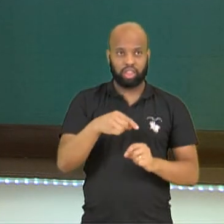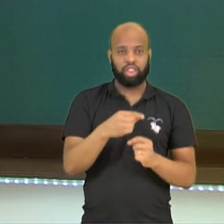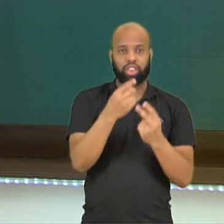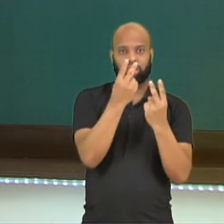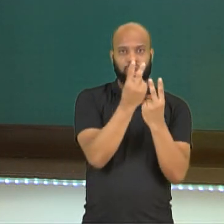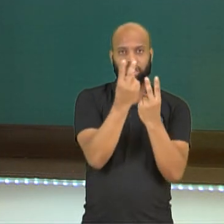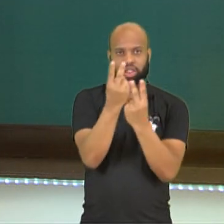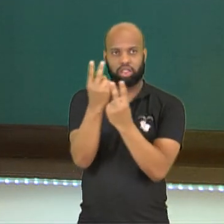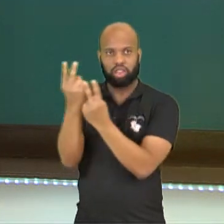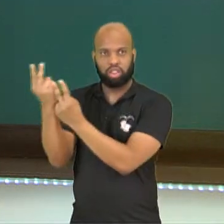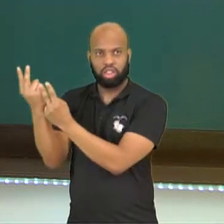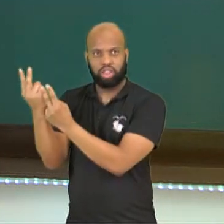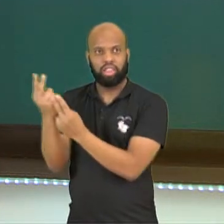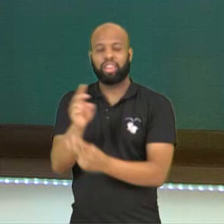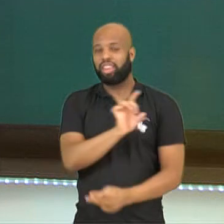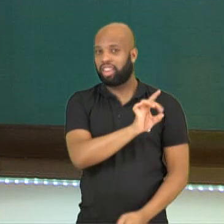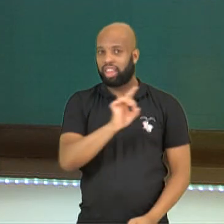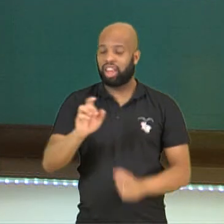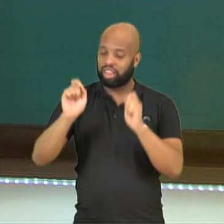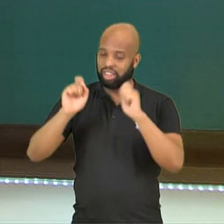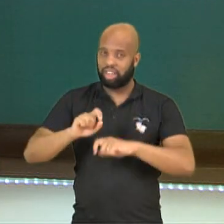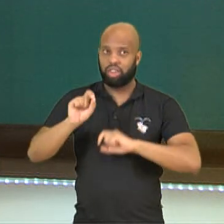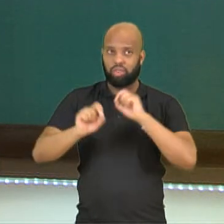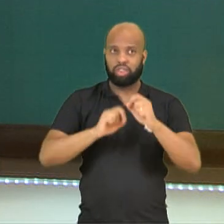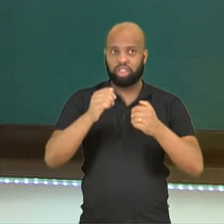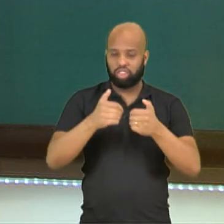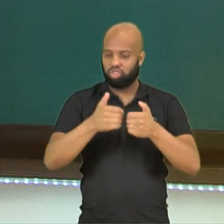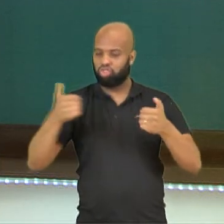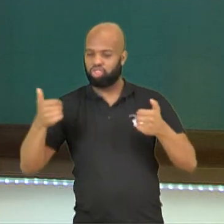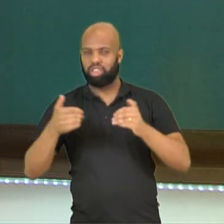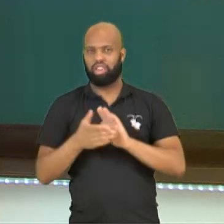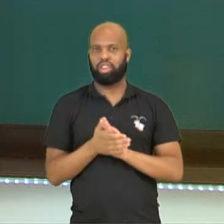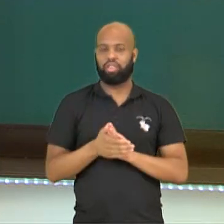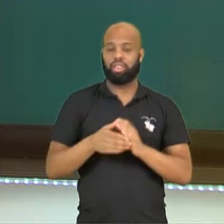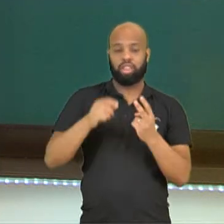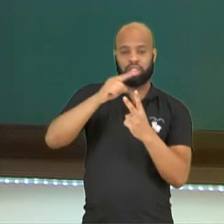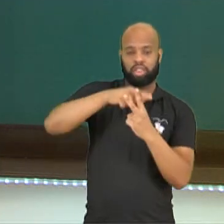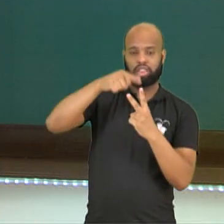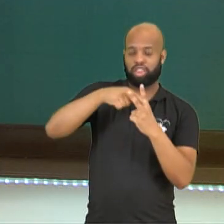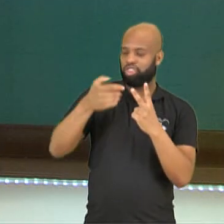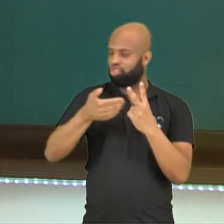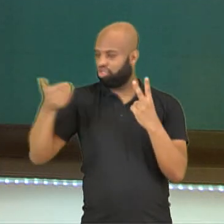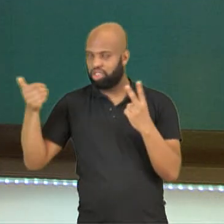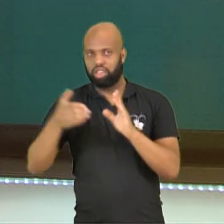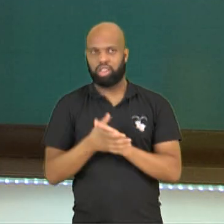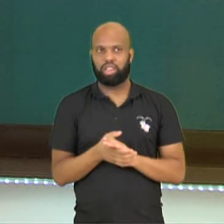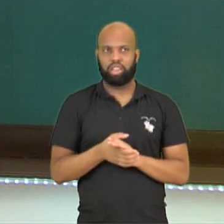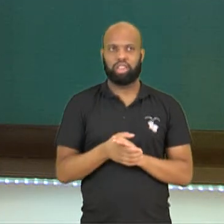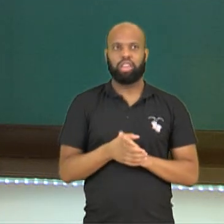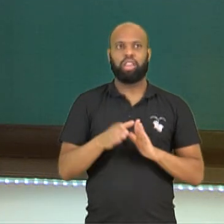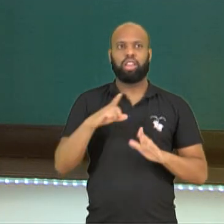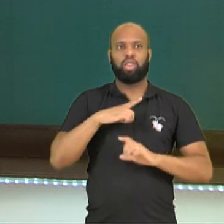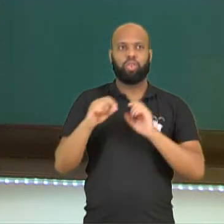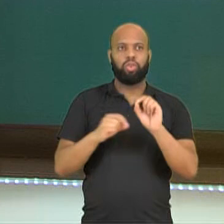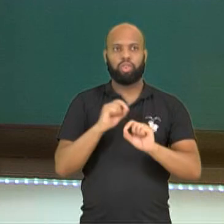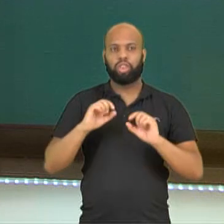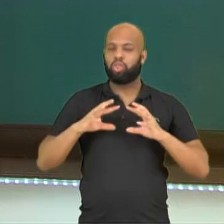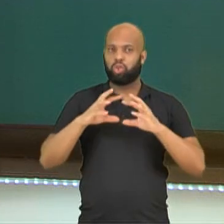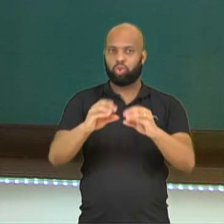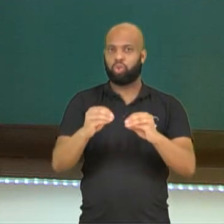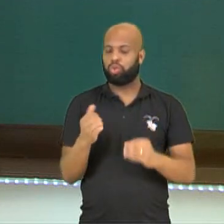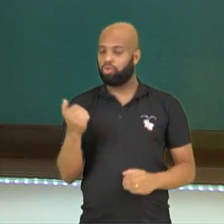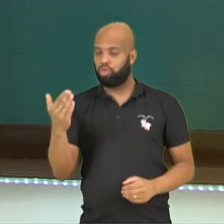desses 2 elevado ao quadrado eu posso tirar para fora da raiz. E daí o que vai acontecer, ó? Esse saiu para fora, esse também, esse também, esse